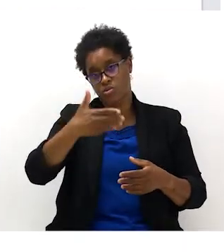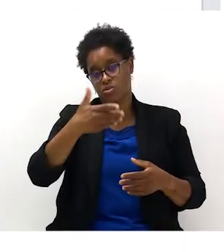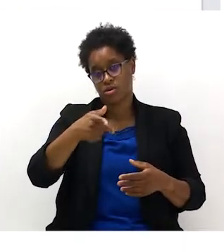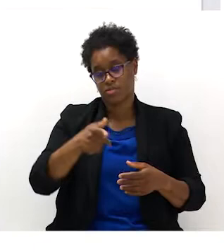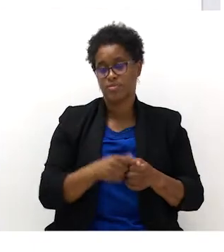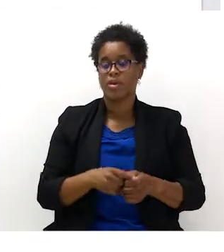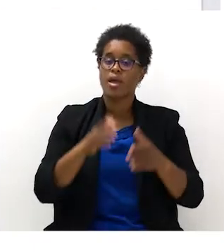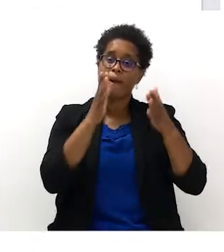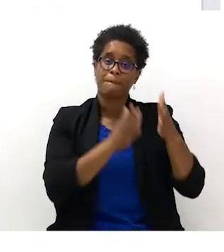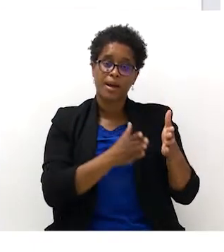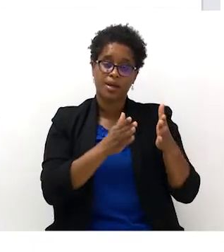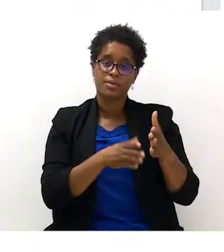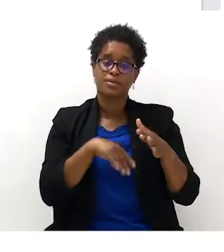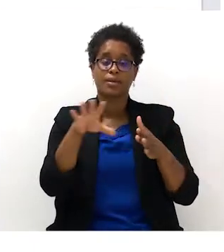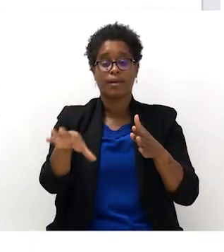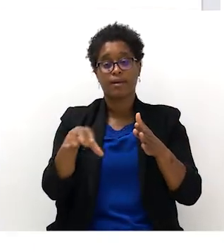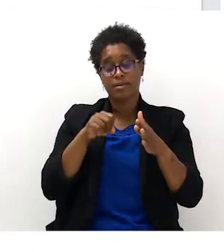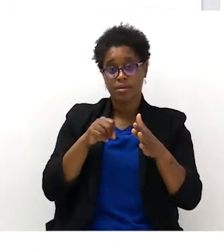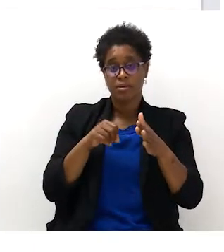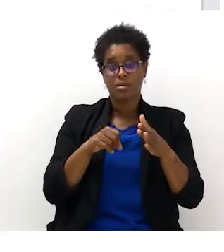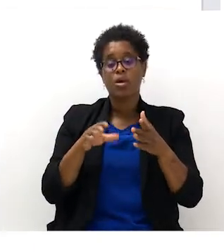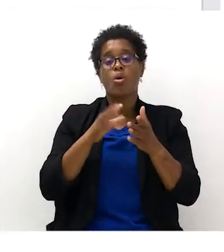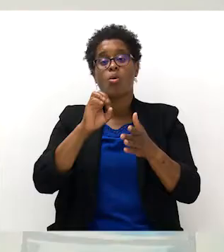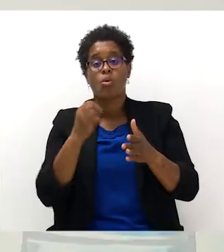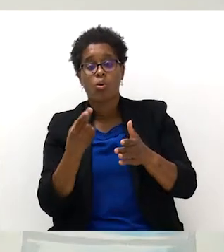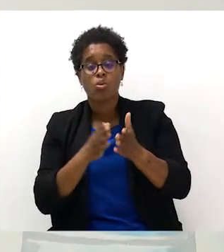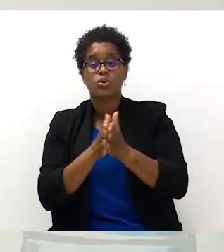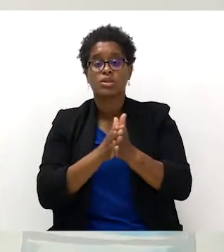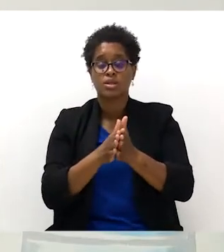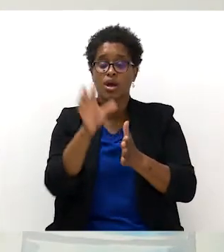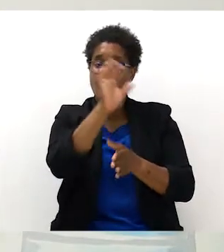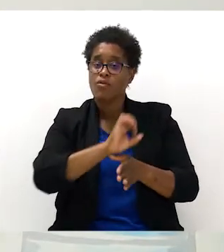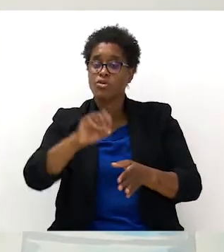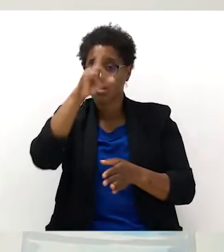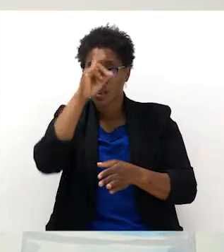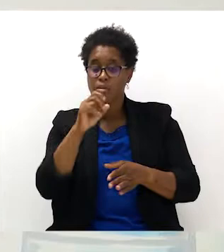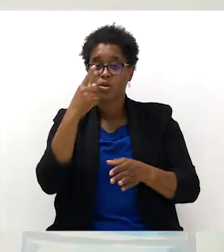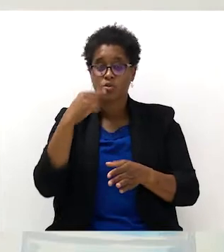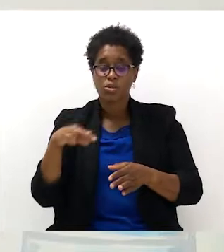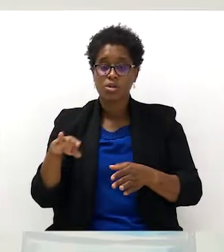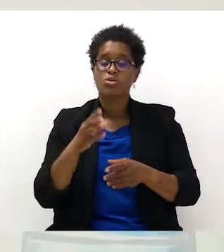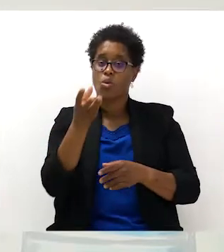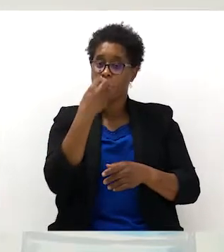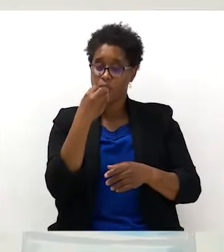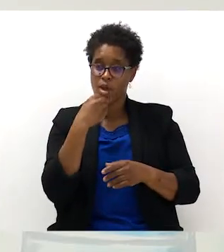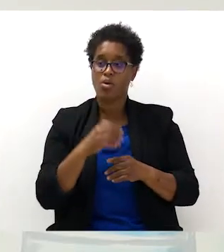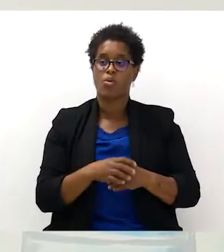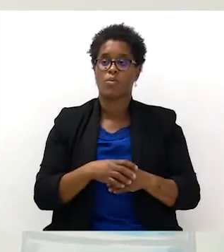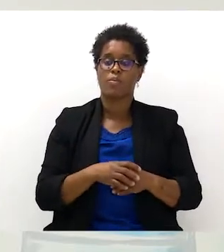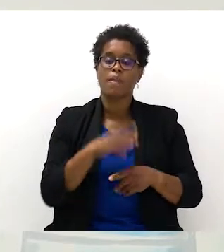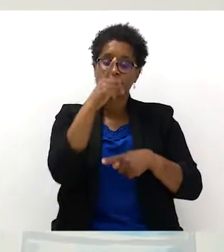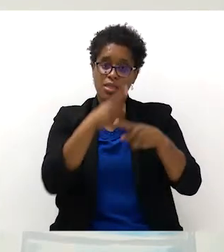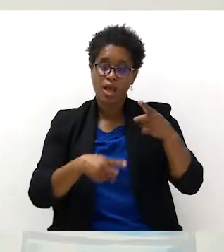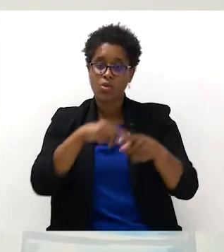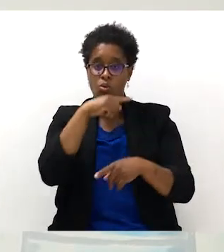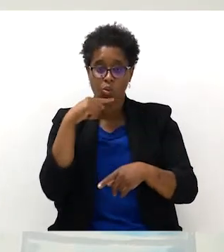numerador, é a parte retirada ou utilizada. Vocês estão a lembrar que os meninos comeram metade